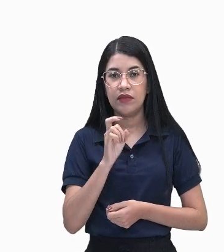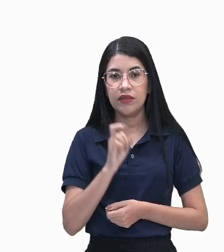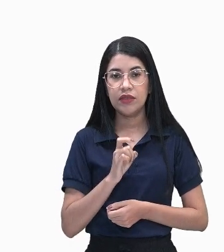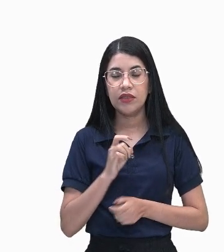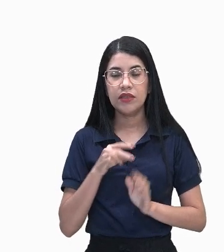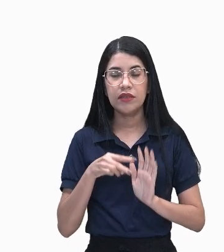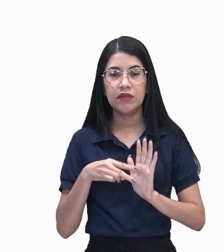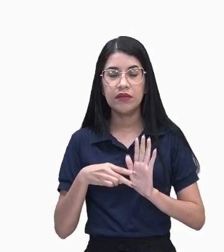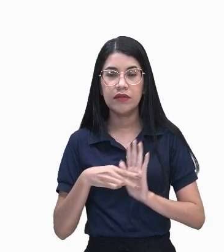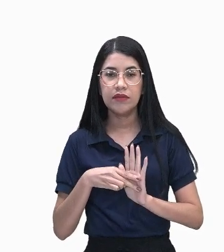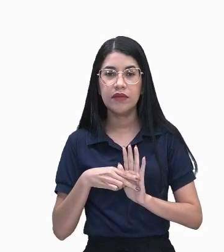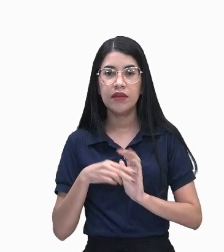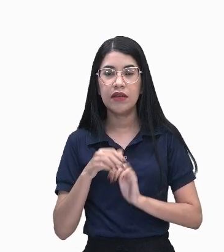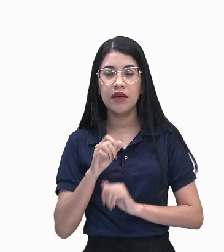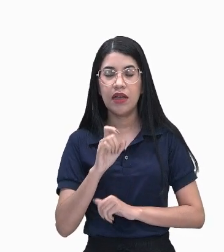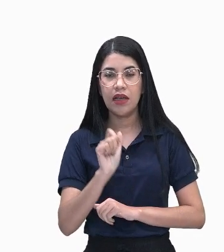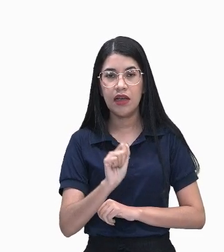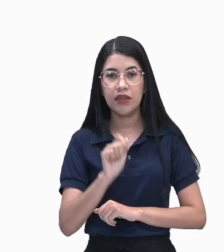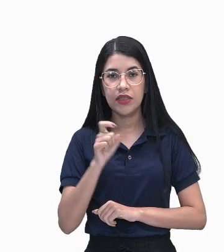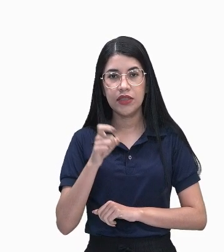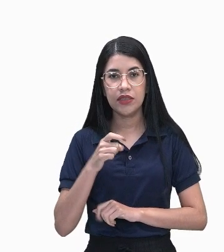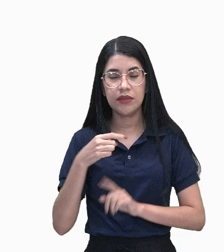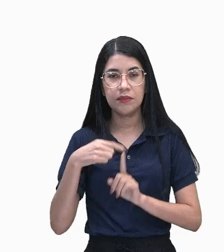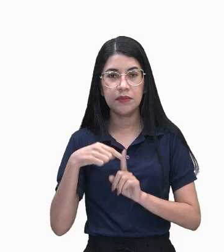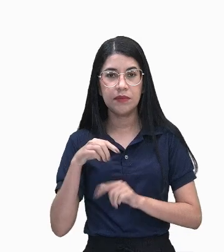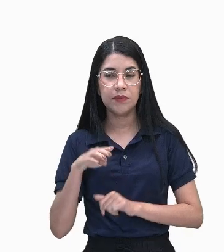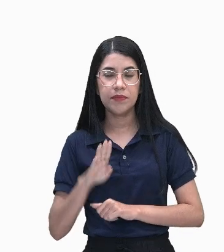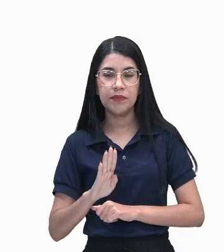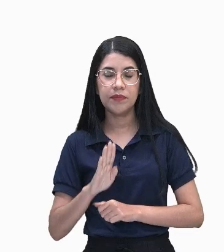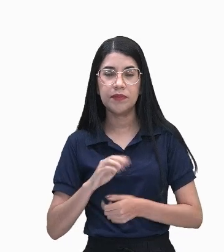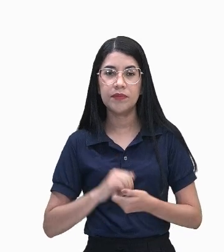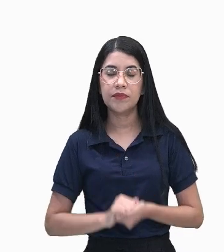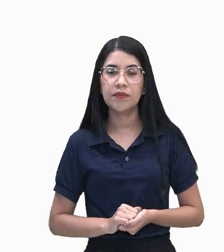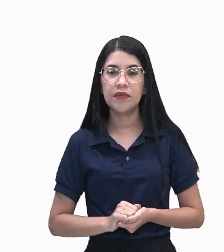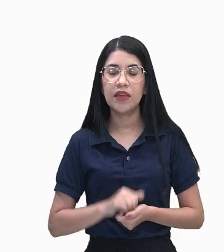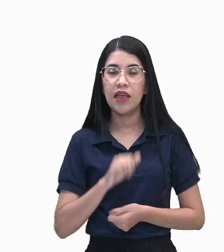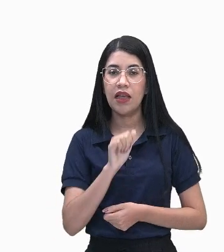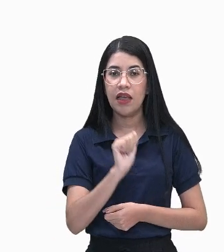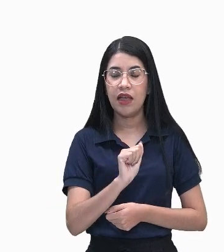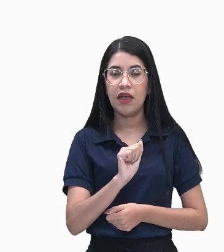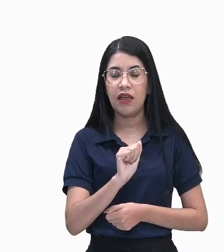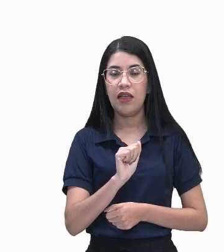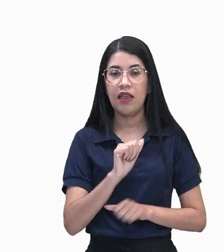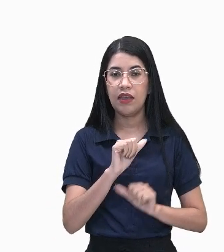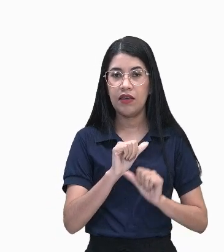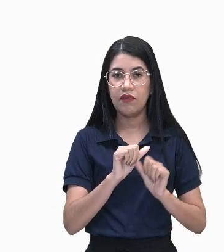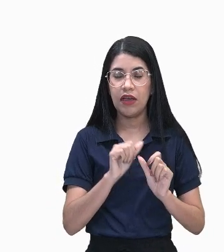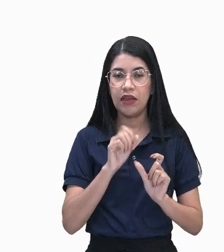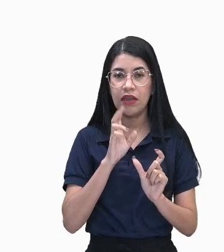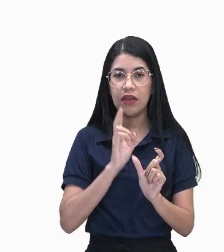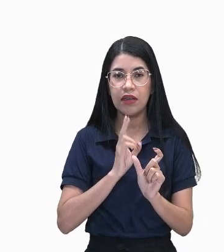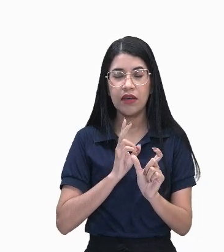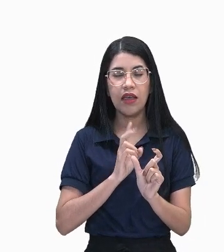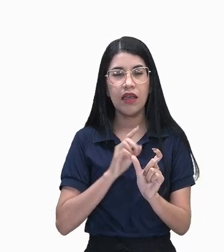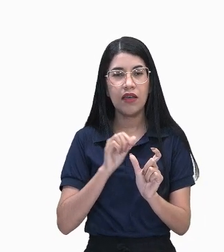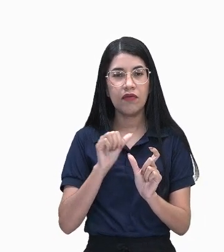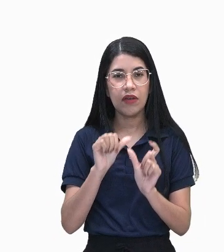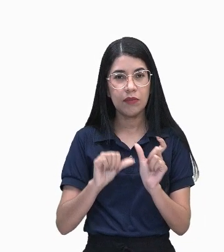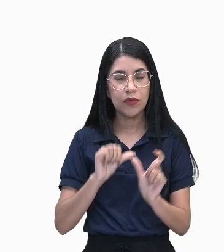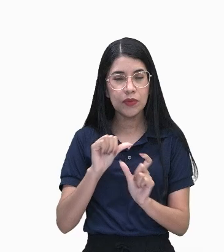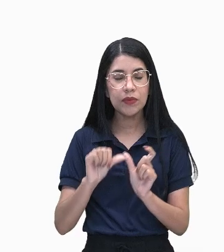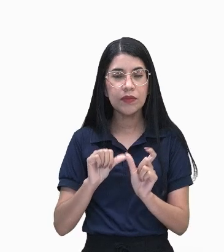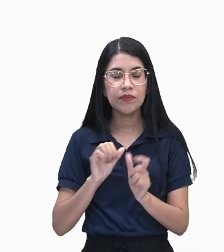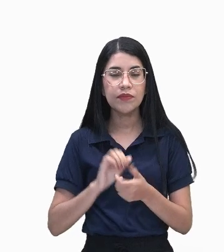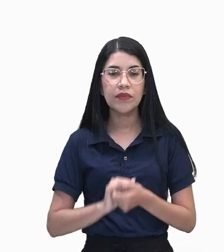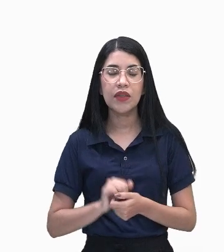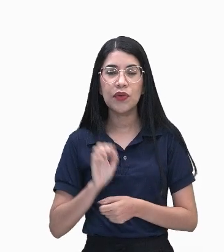x igual a x mais b, tá bom? O a parte que vai variar, né, que vai fazer a função